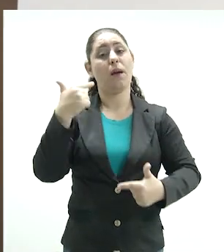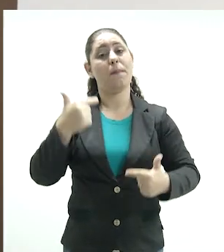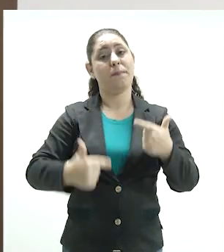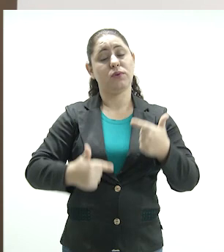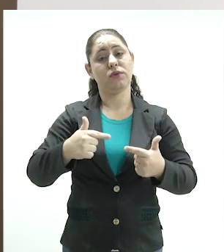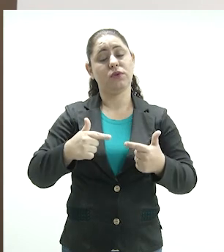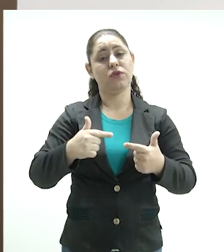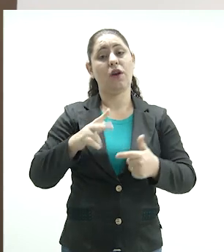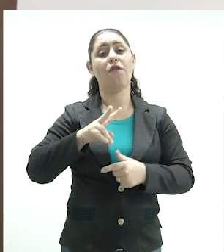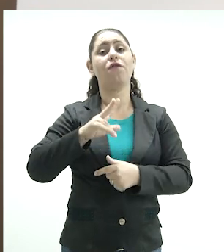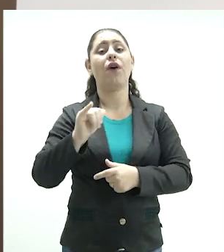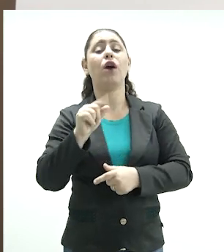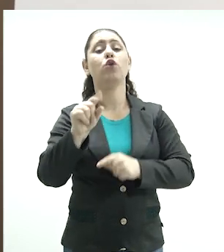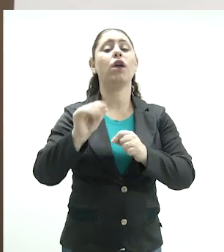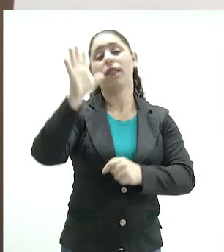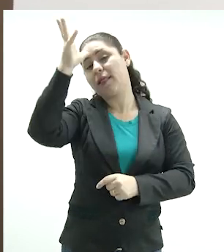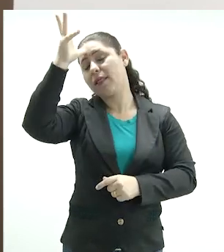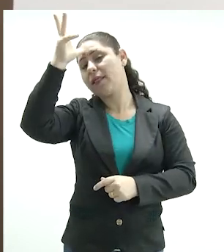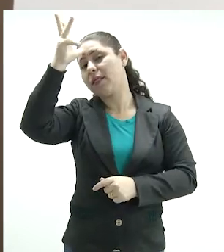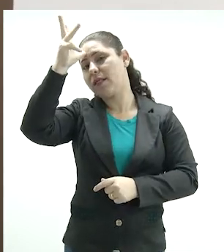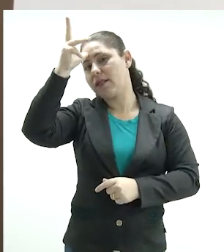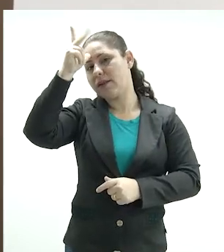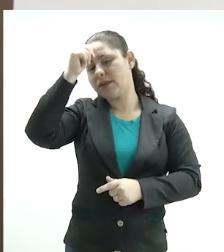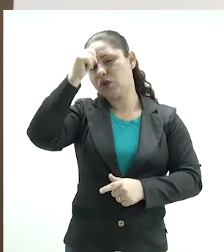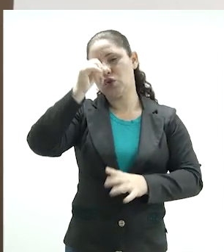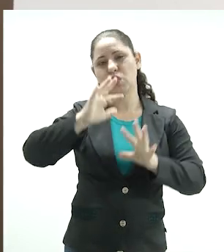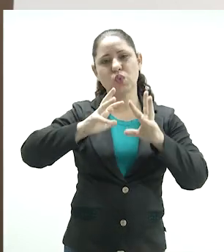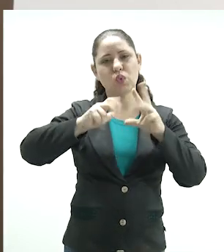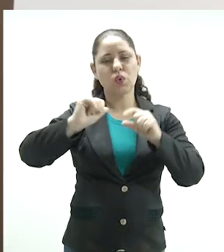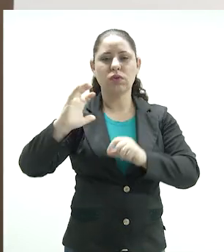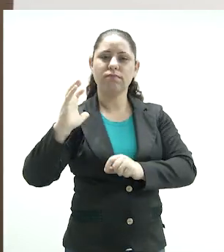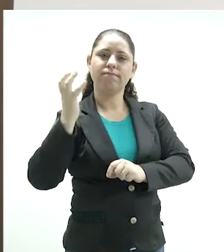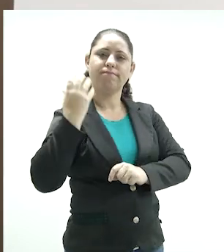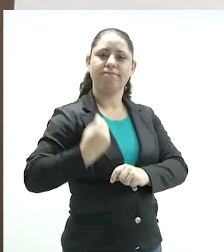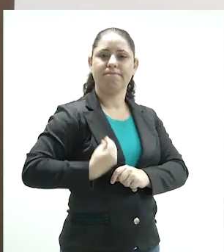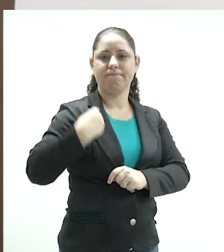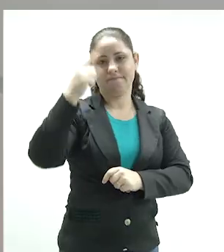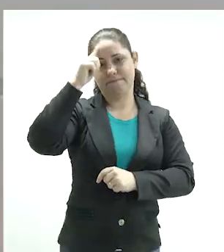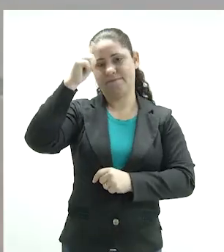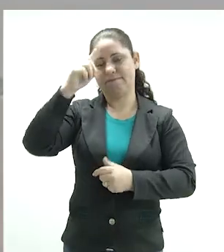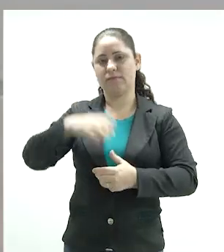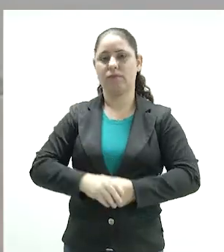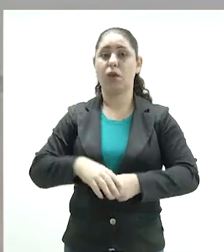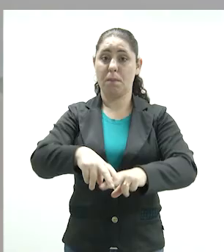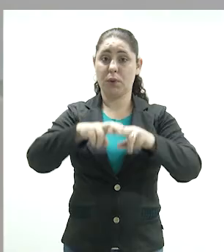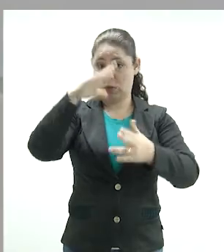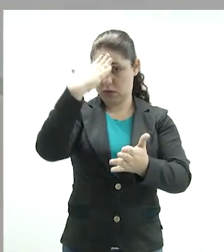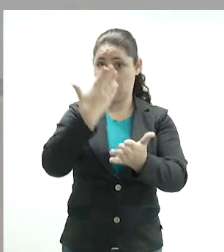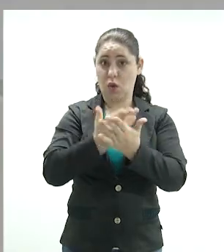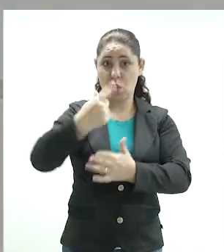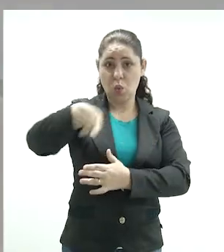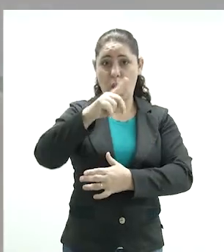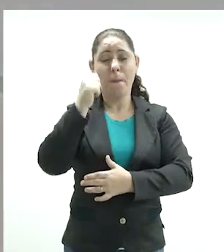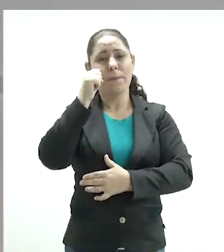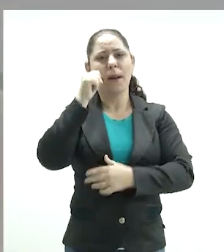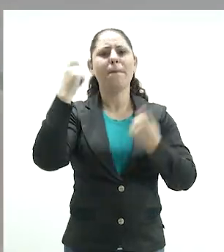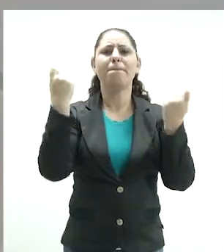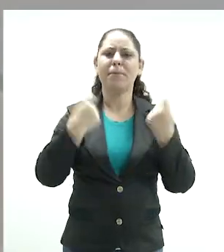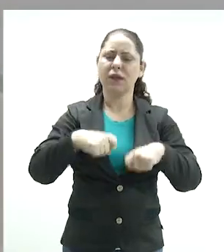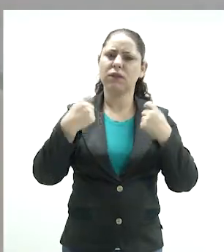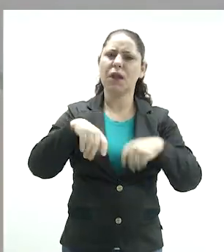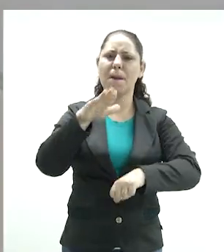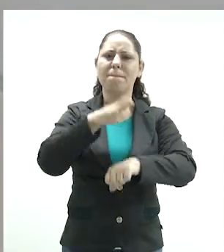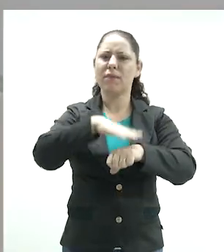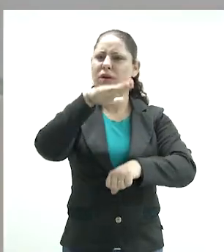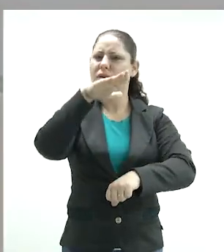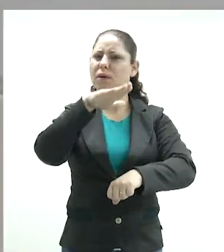política ela vai decidir tudo que acontece na nossa vida no cotidiano, né? É por isso que eu creio que nós mulheres precisamos